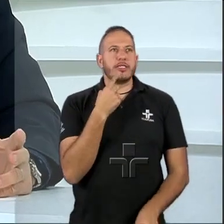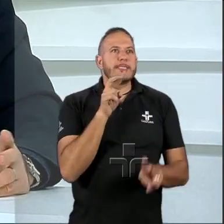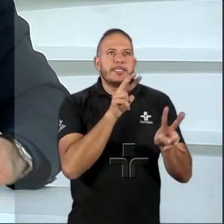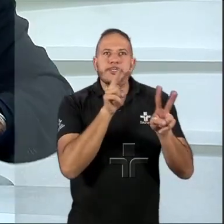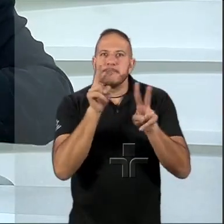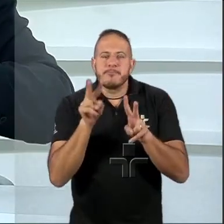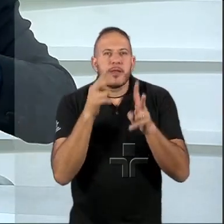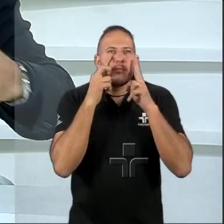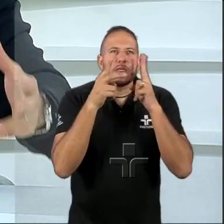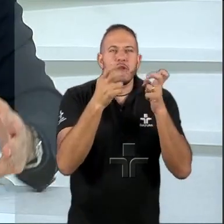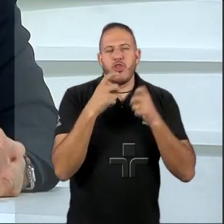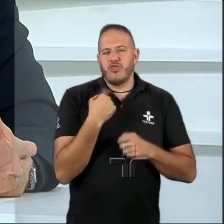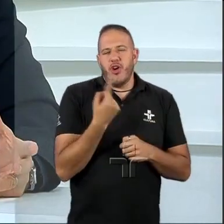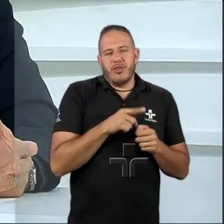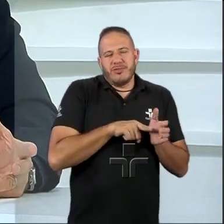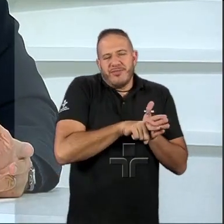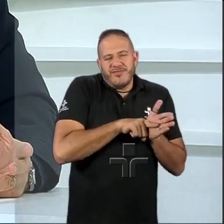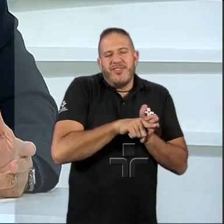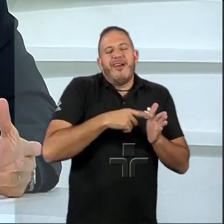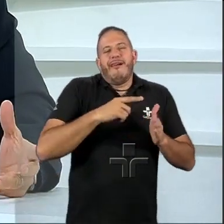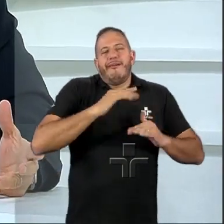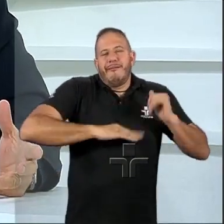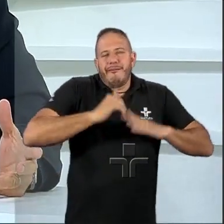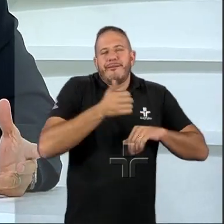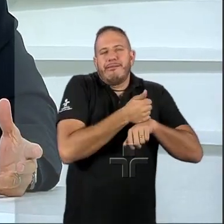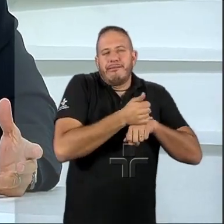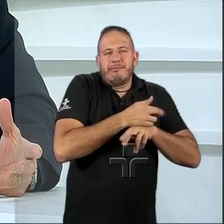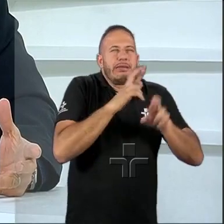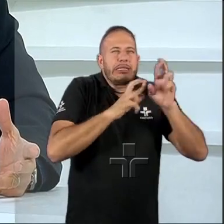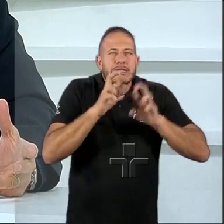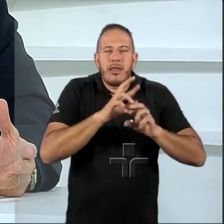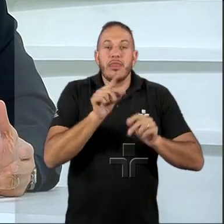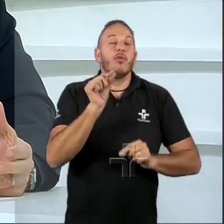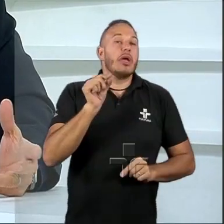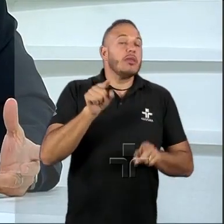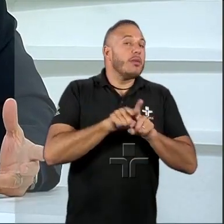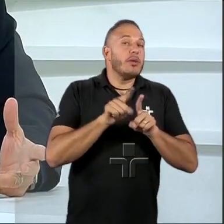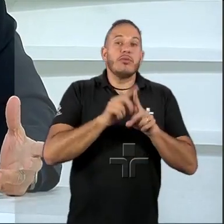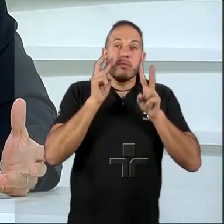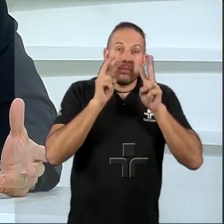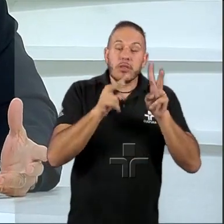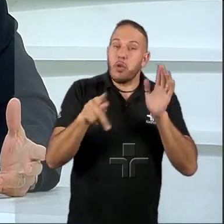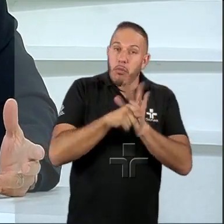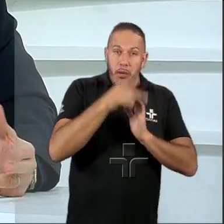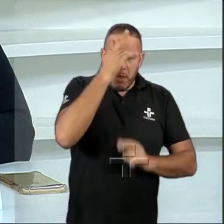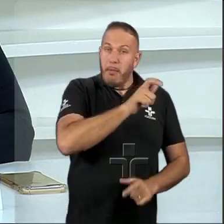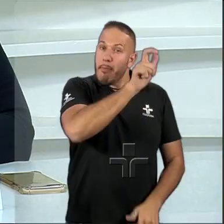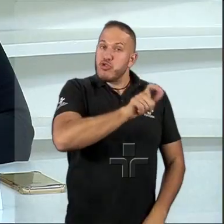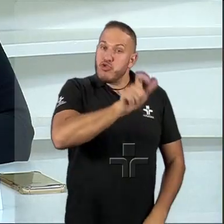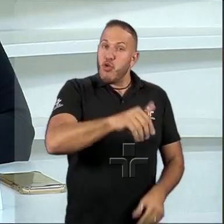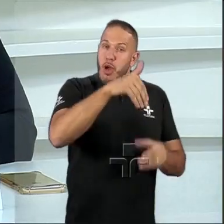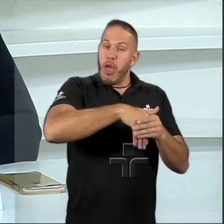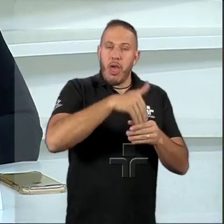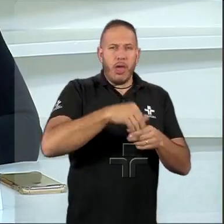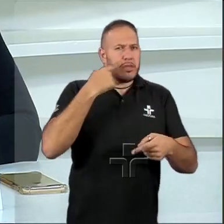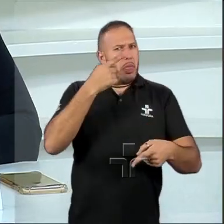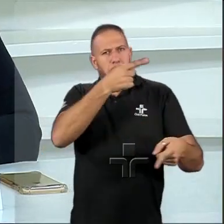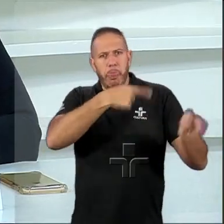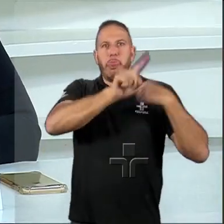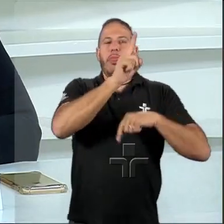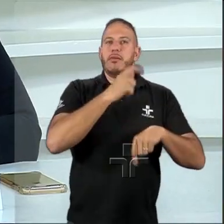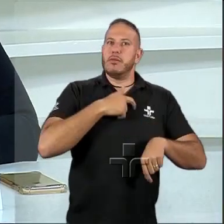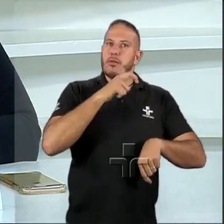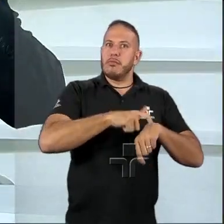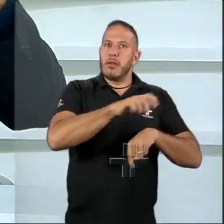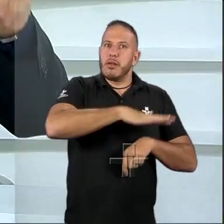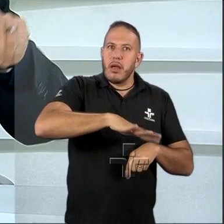nós, assim, os analistas, os jornalistas. Mas quem não estava prestando atenção também era o próprio eleitorado. Essa virada de última hora em